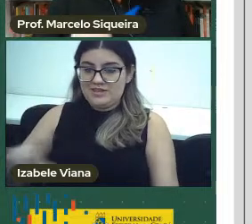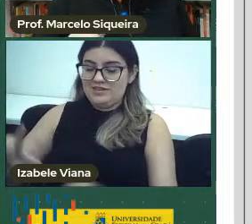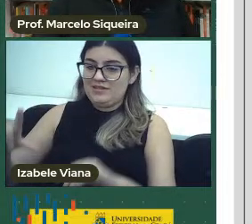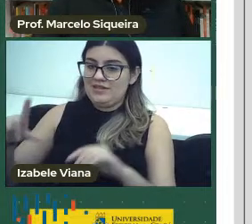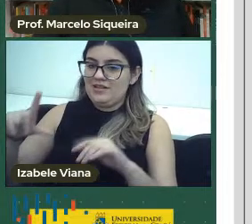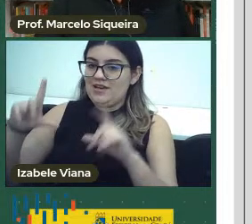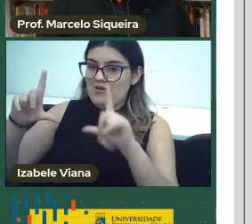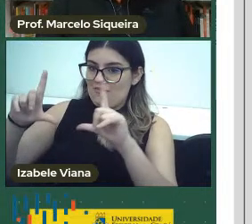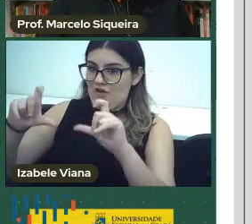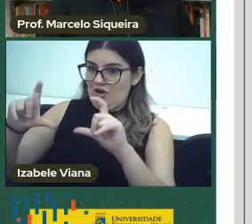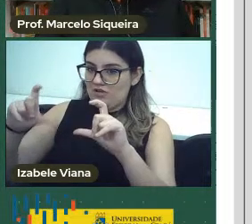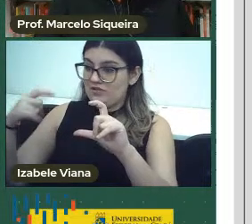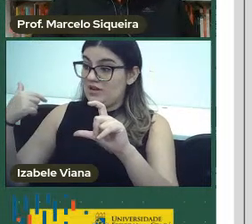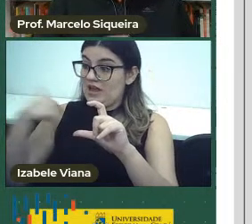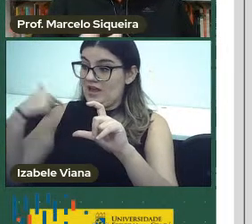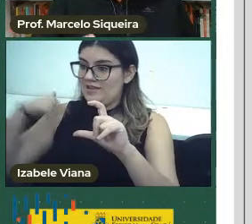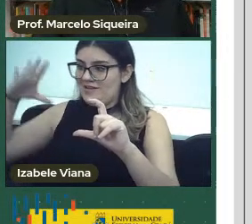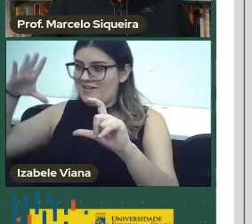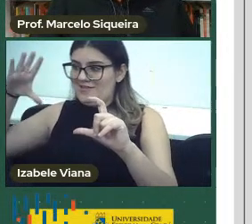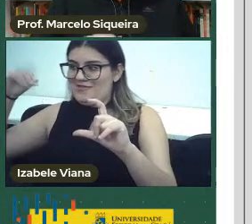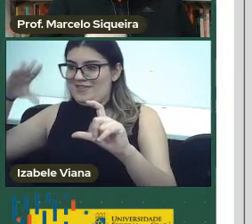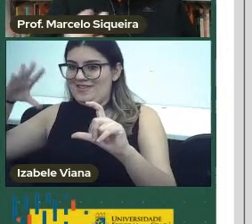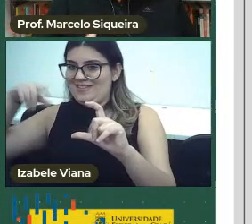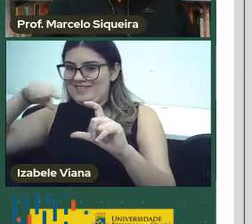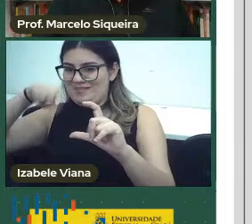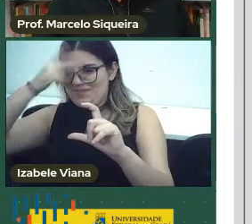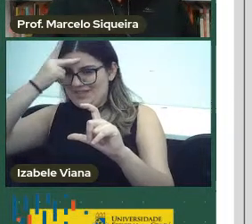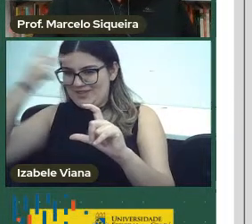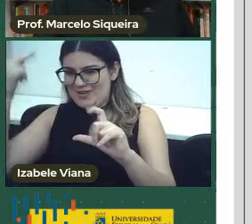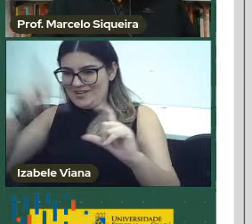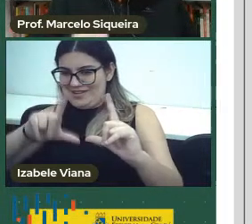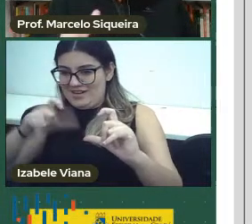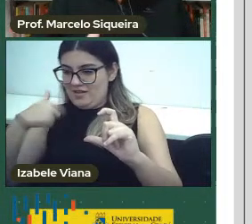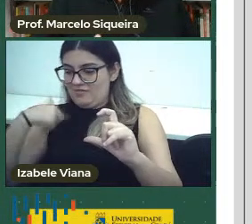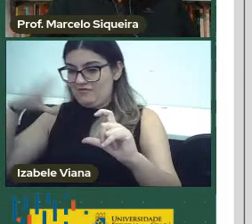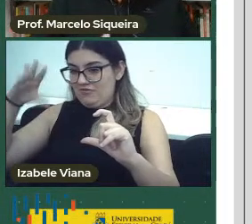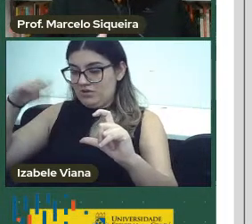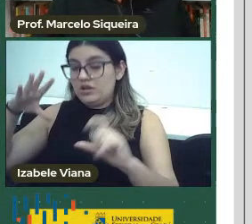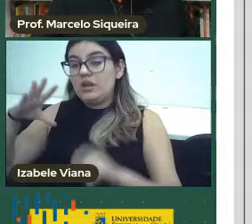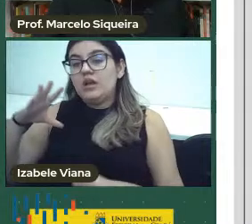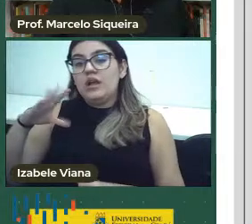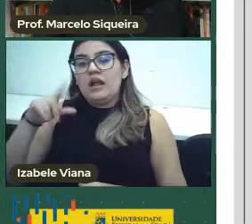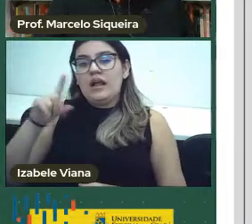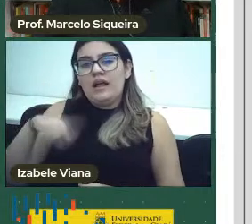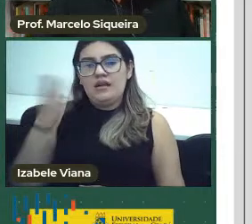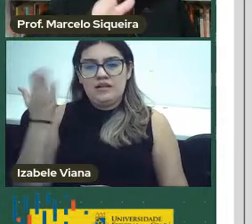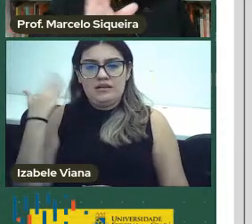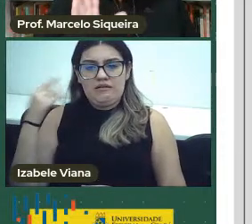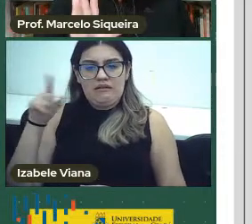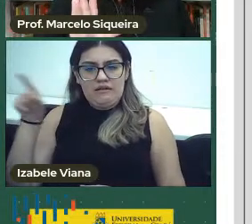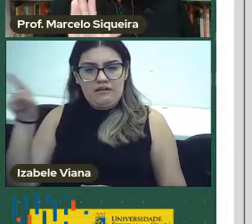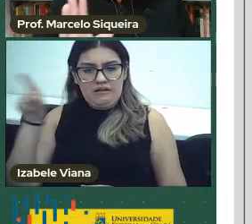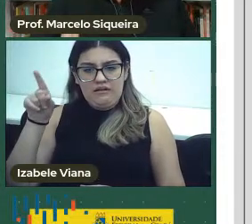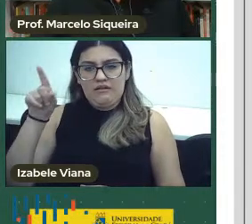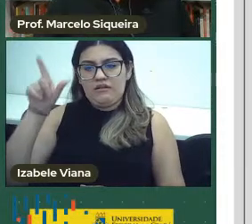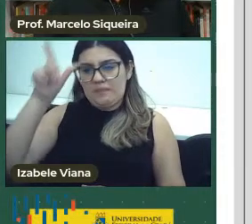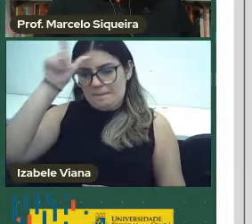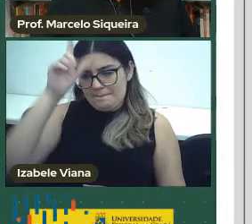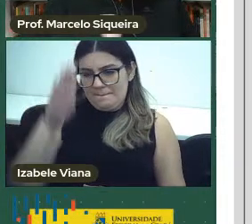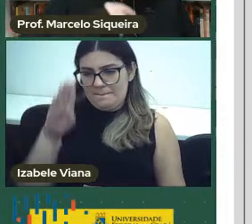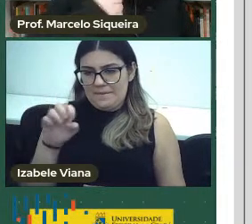Isso sou eu tirando uma foto numa antiga catedral em Berlim, que foi bombardeada na Segunda Guerra Mundial, só sobrou essa